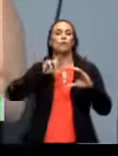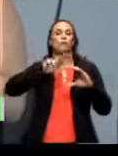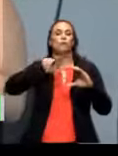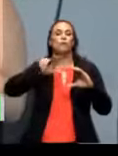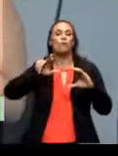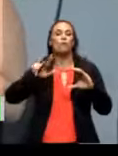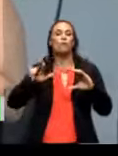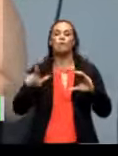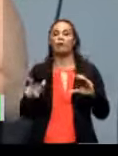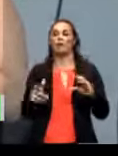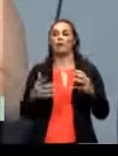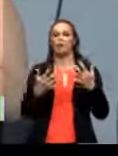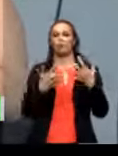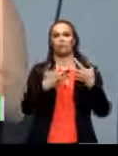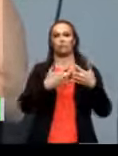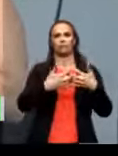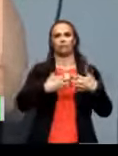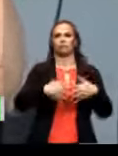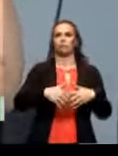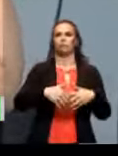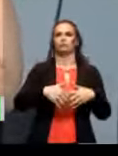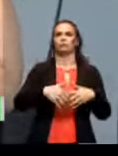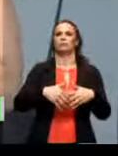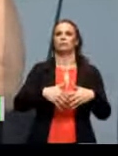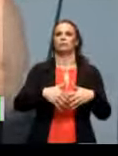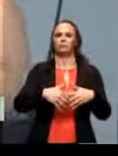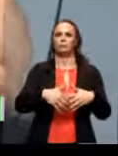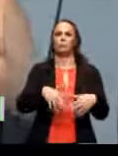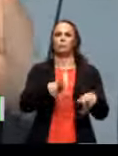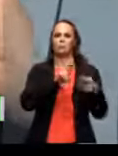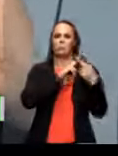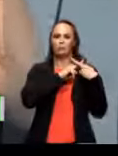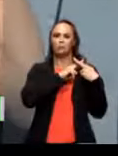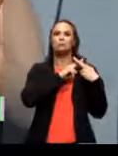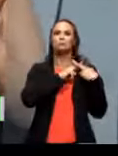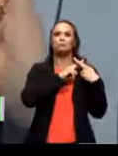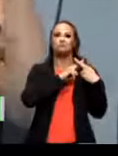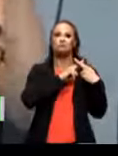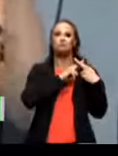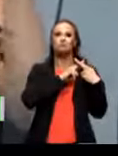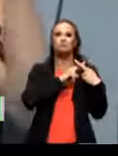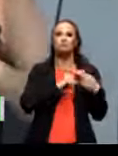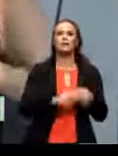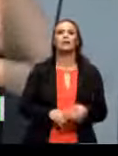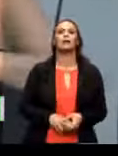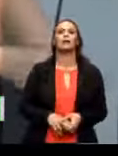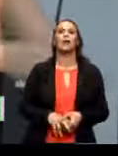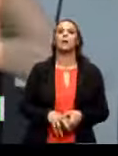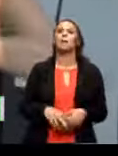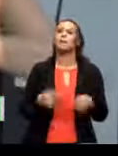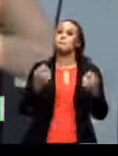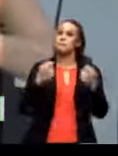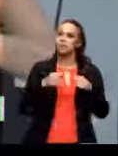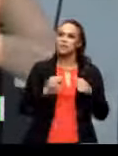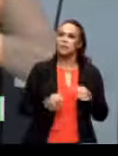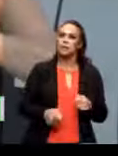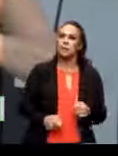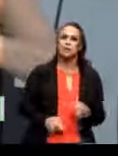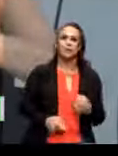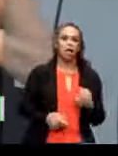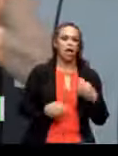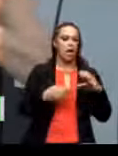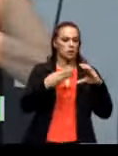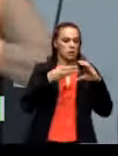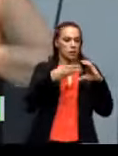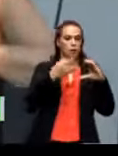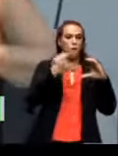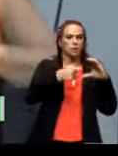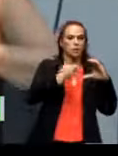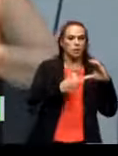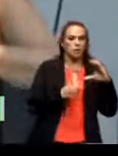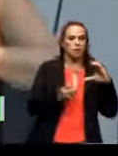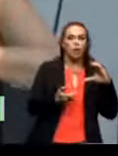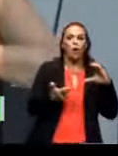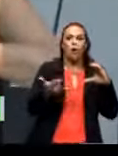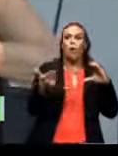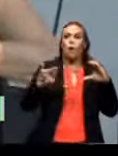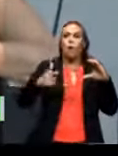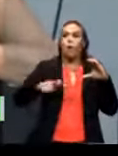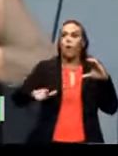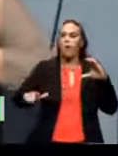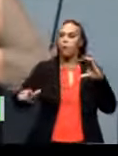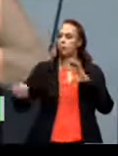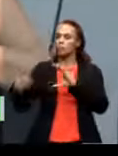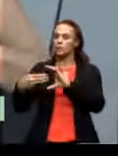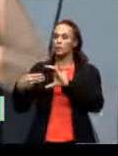organismo. E que uma célula origina de outra pré-existente. Ela não tem, né, lembra daquela teoria da abiogênese,